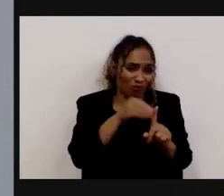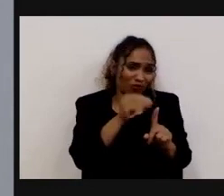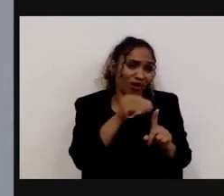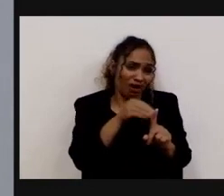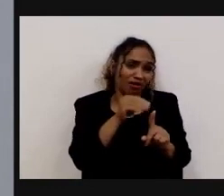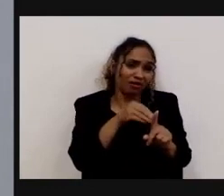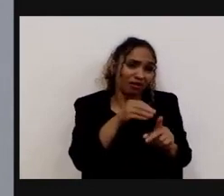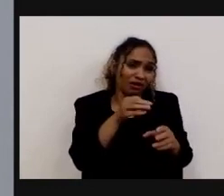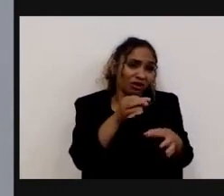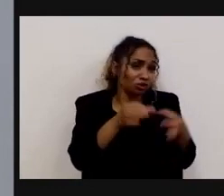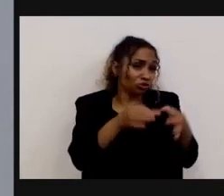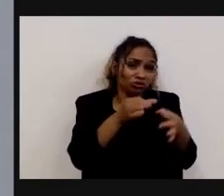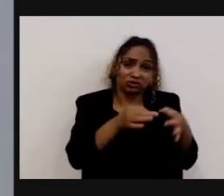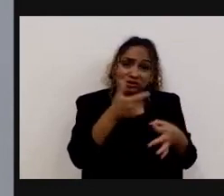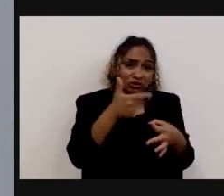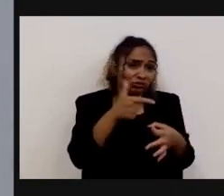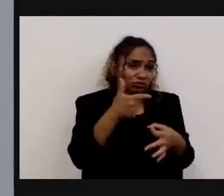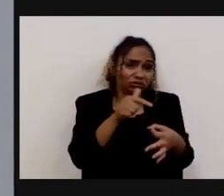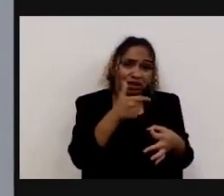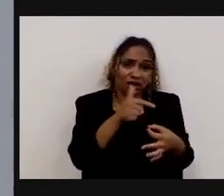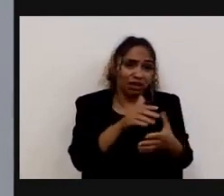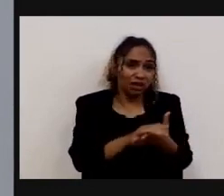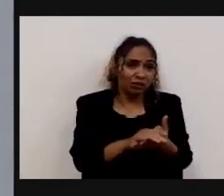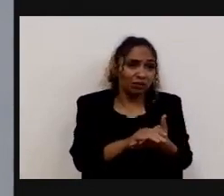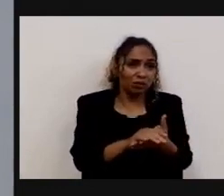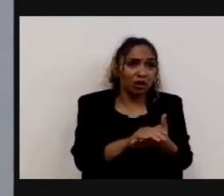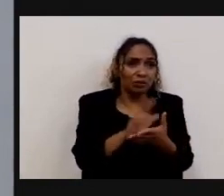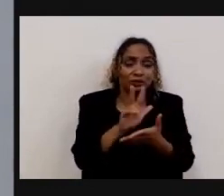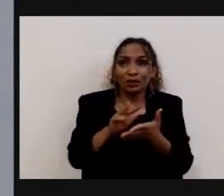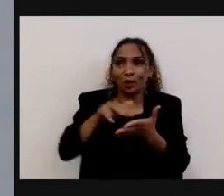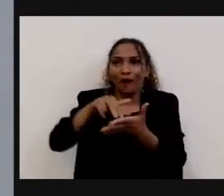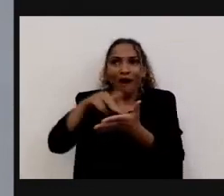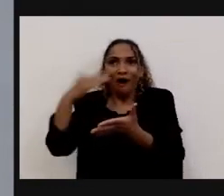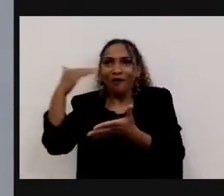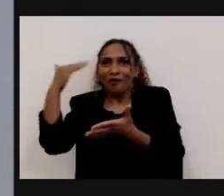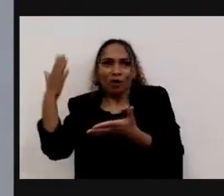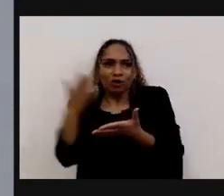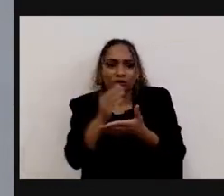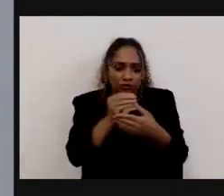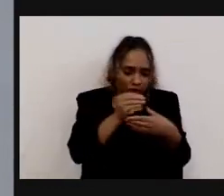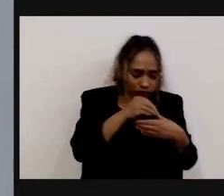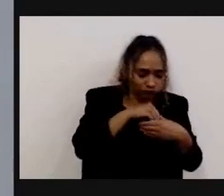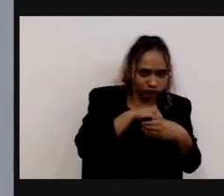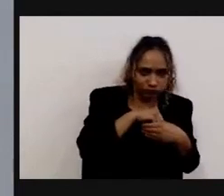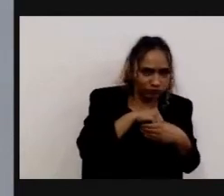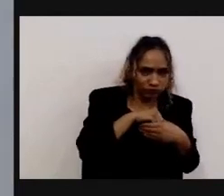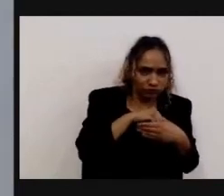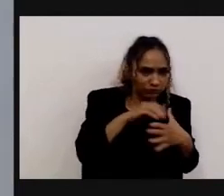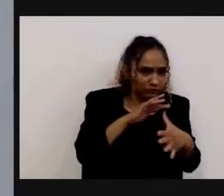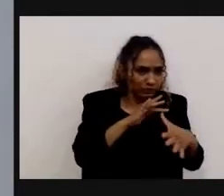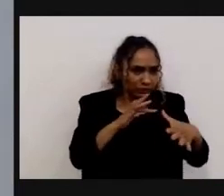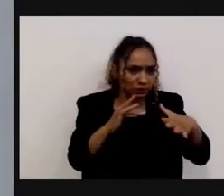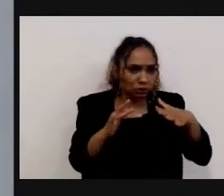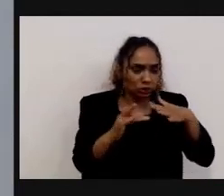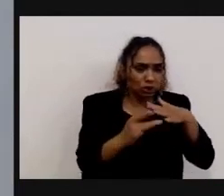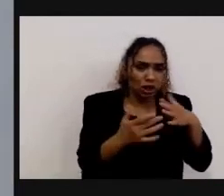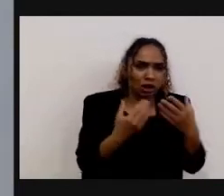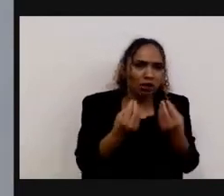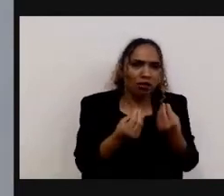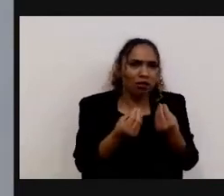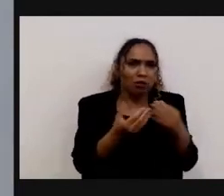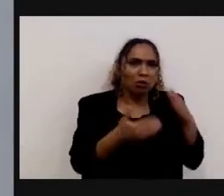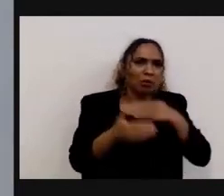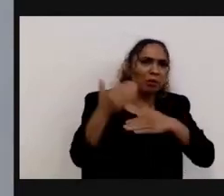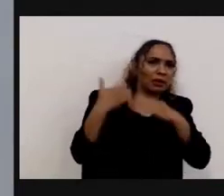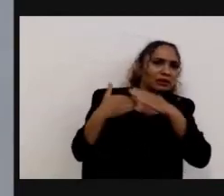injusto você não pode avaliar uma pessoa porque ela parece menos do que as outras né porque ela não tem uma rede social há pouco tempo atrás a gente